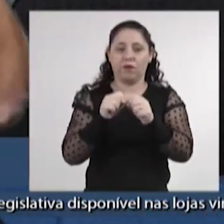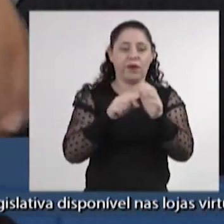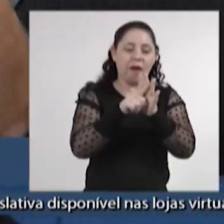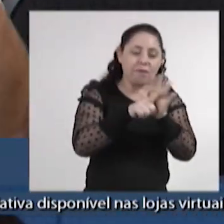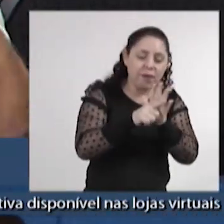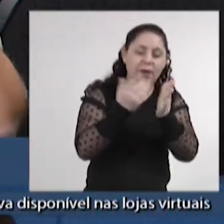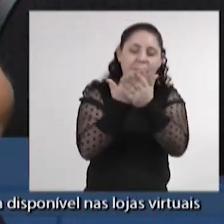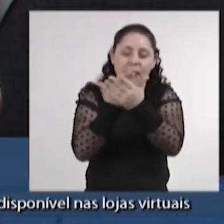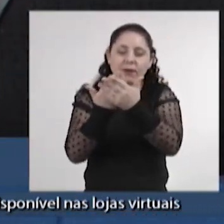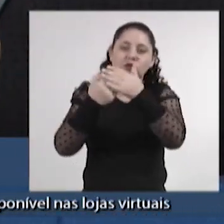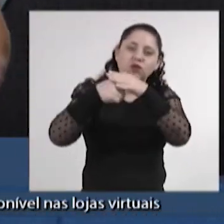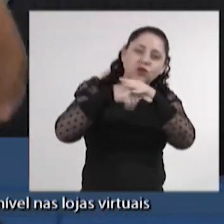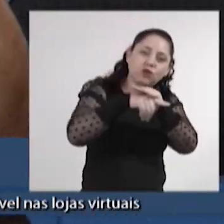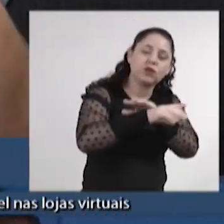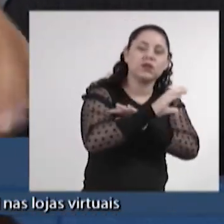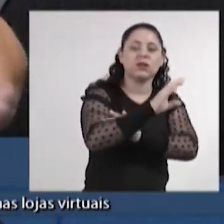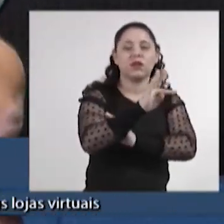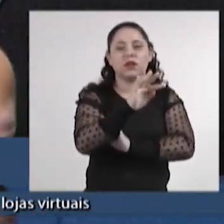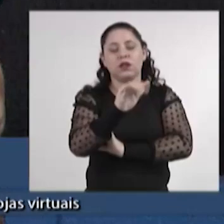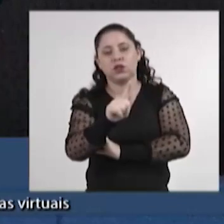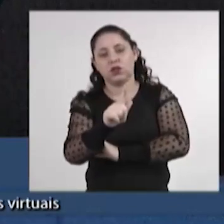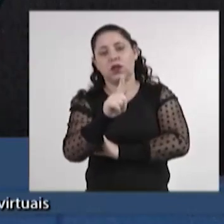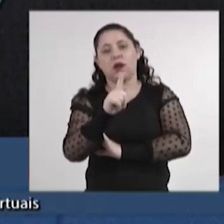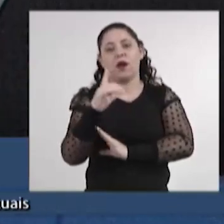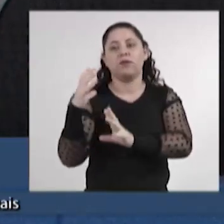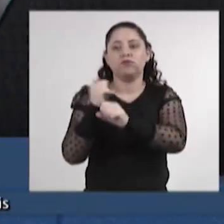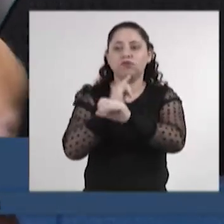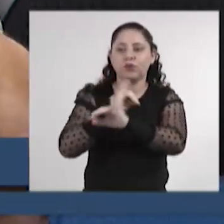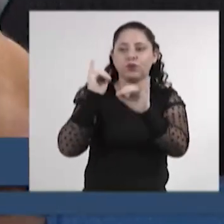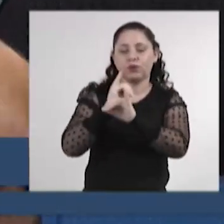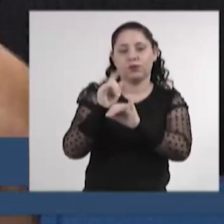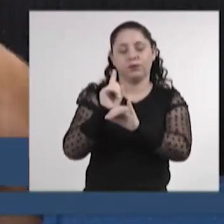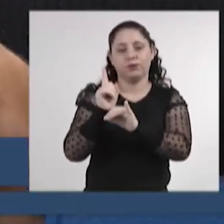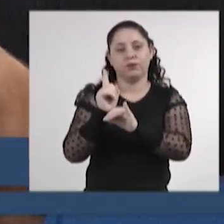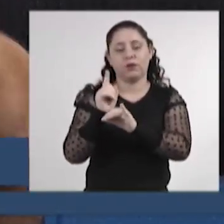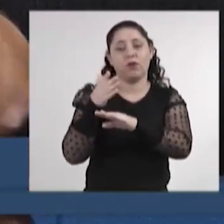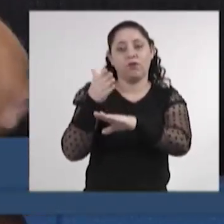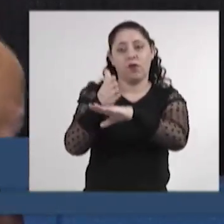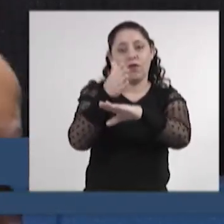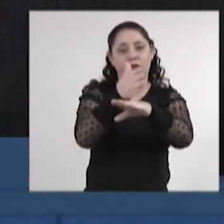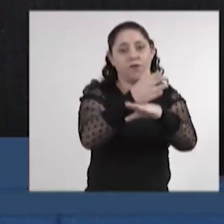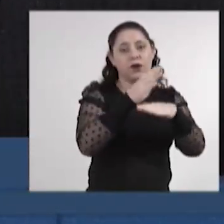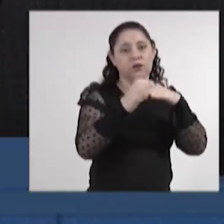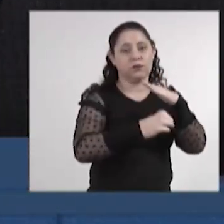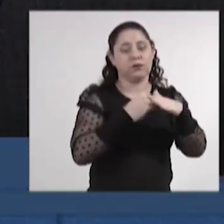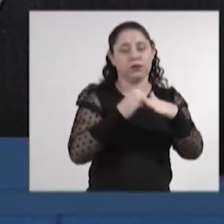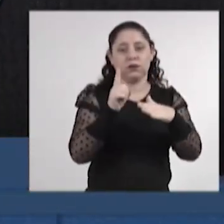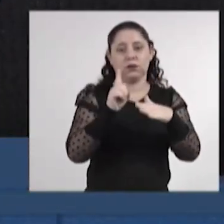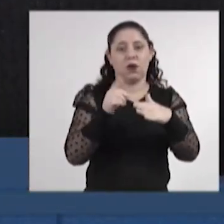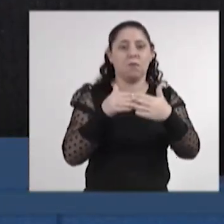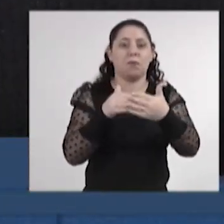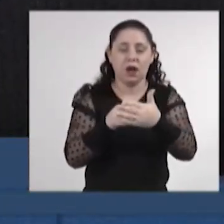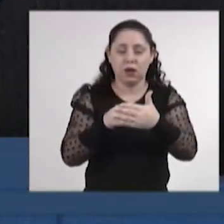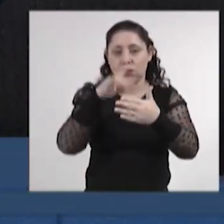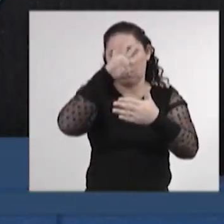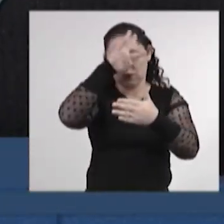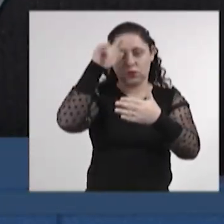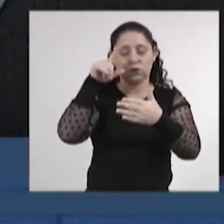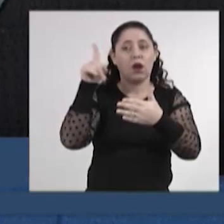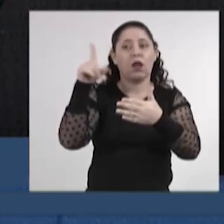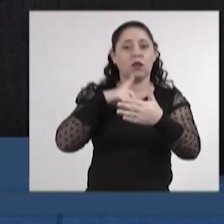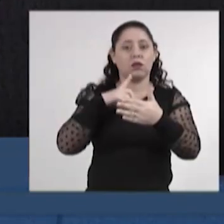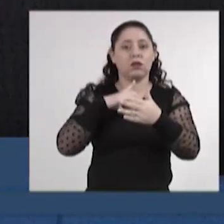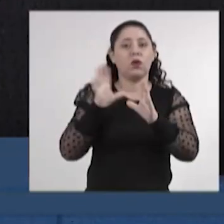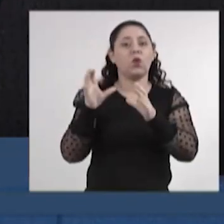fui lá na CTG para pegar dados, eu não fui lá nas empresas lá da barragem Mato Grosso do Sul, inclusive lá